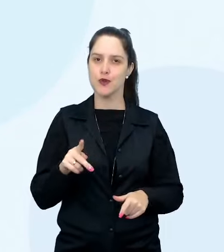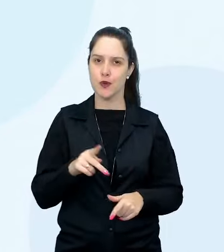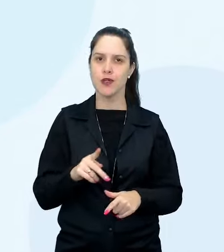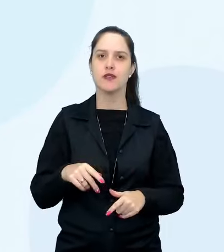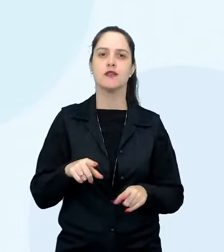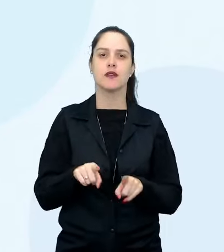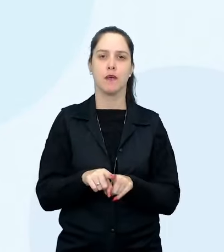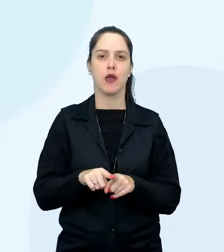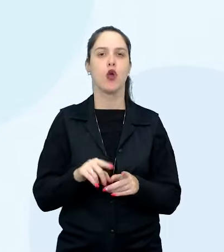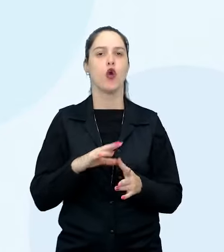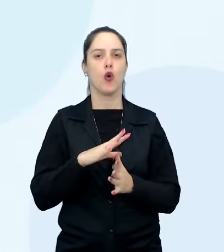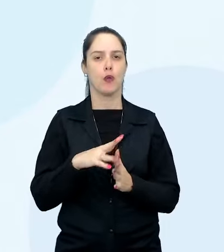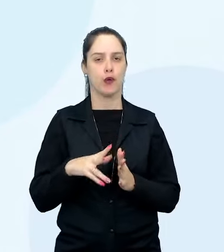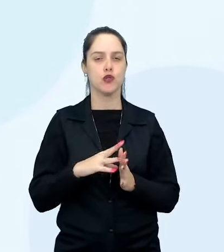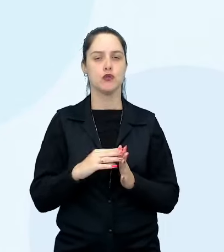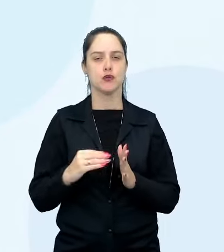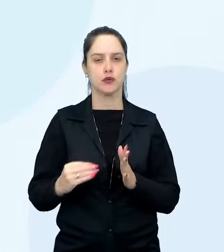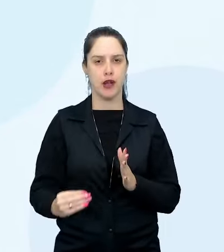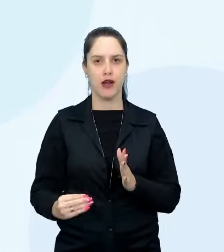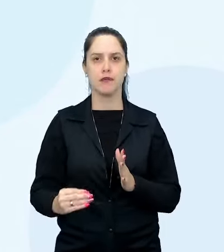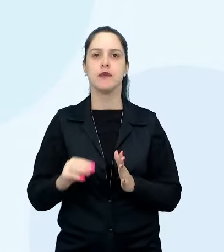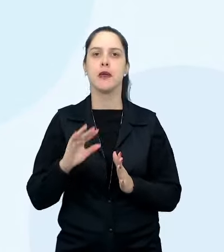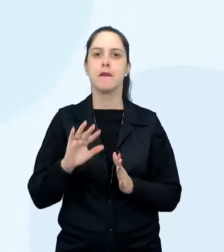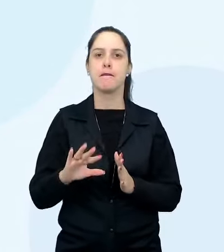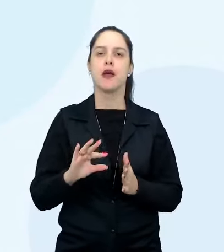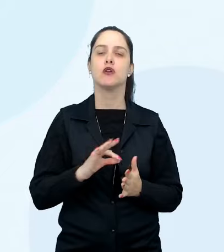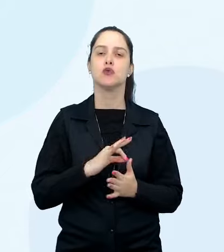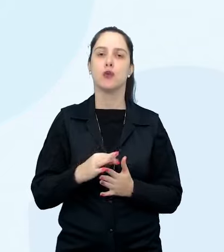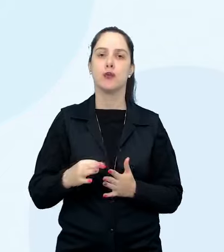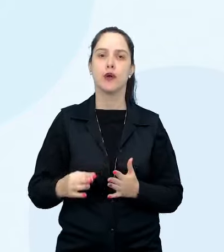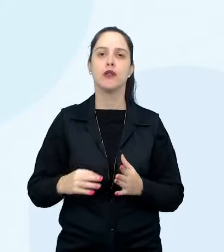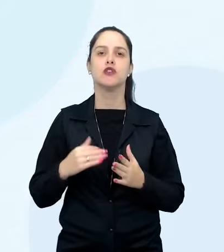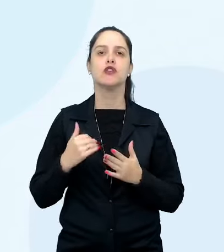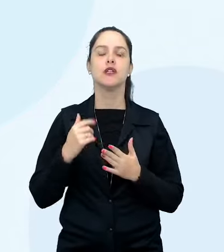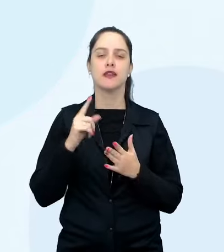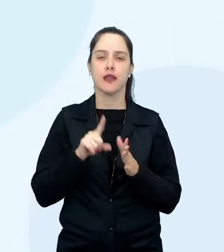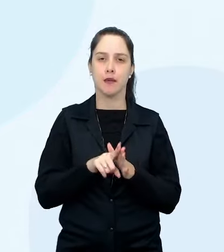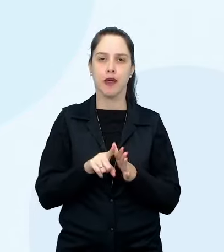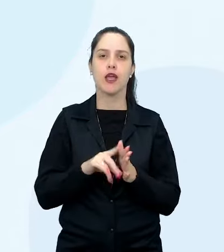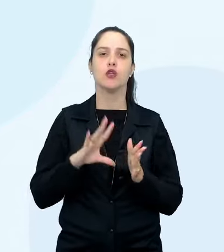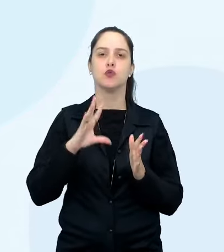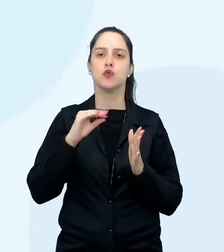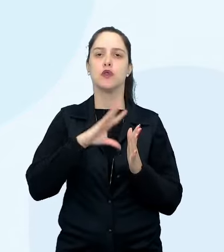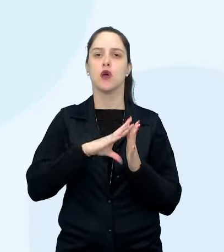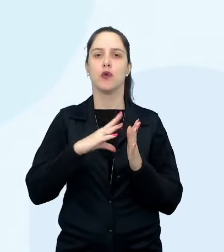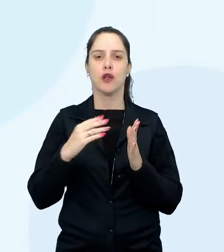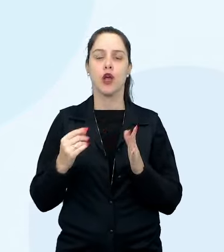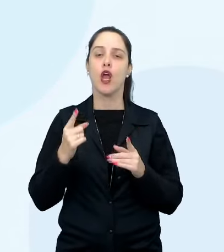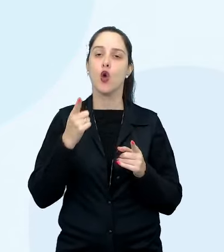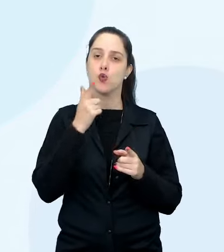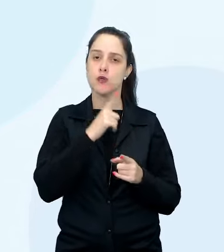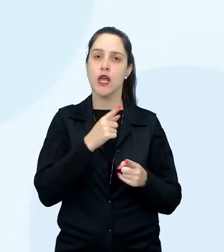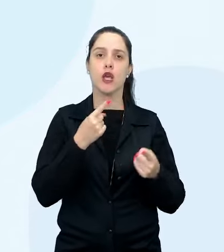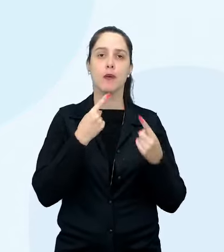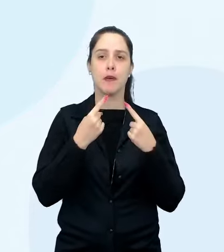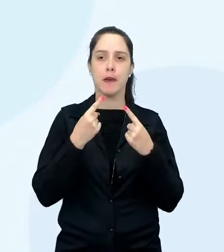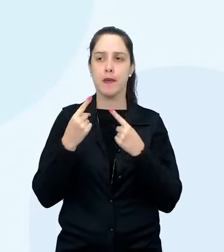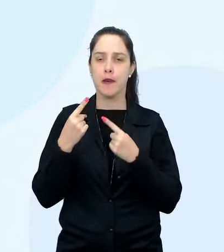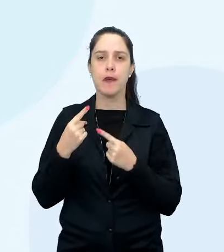dos componentes curriculares. Os componentes se integram aí dentro da unidade e a gente consegue fazer um diálogo